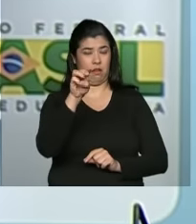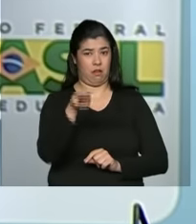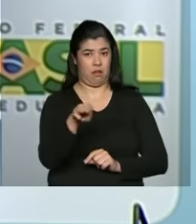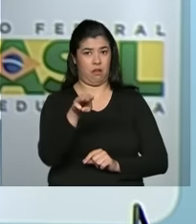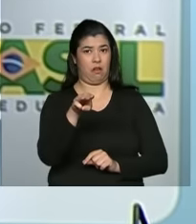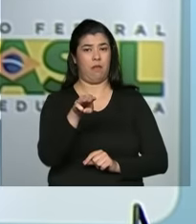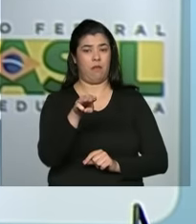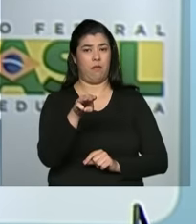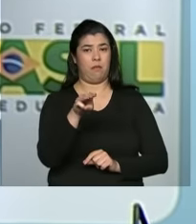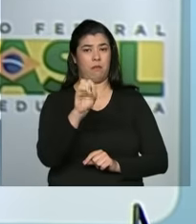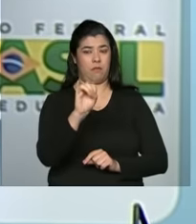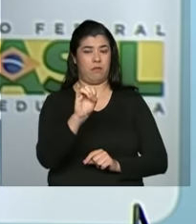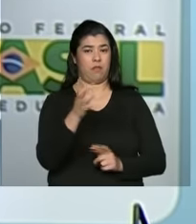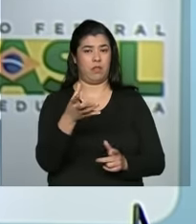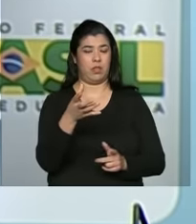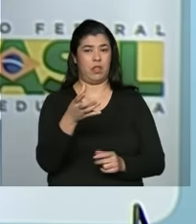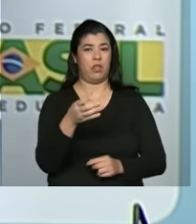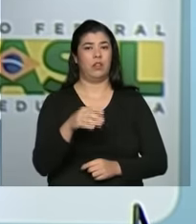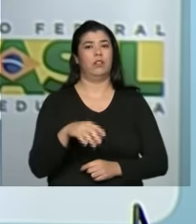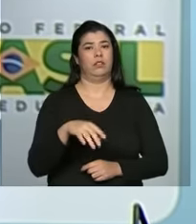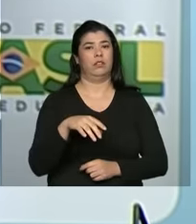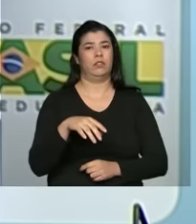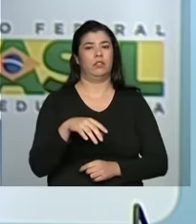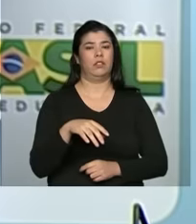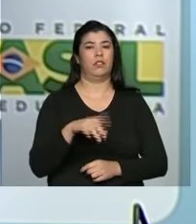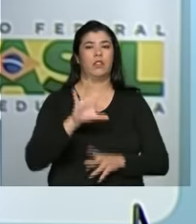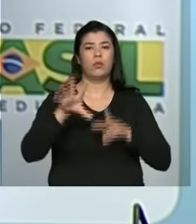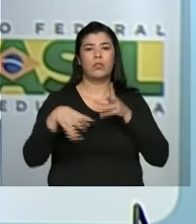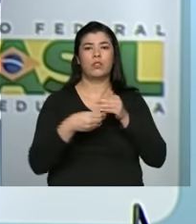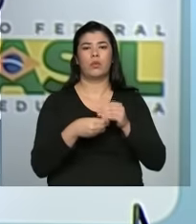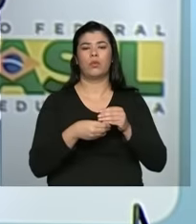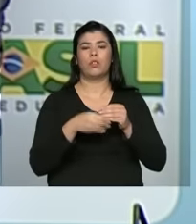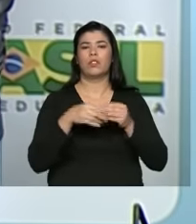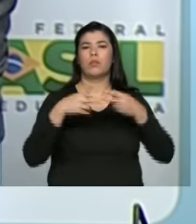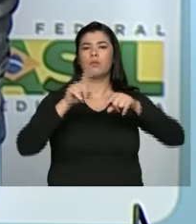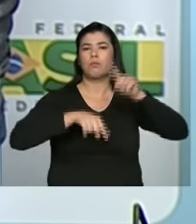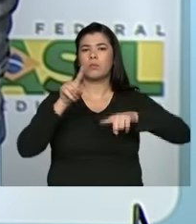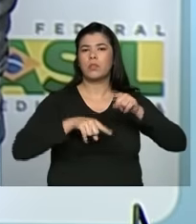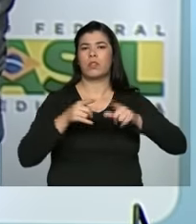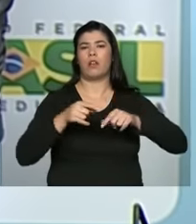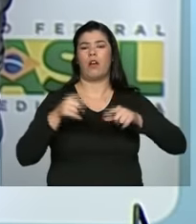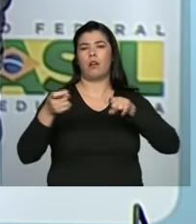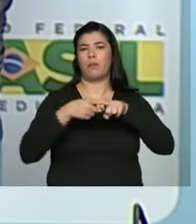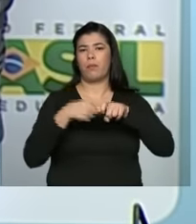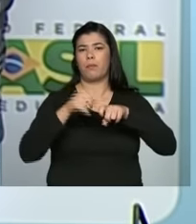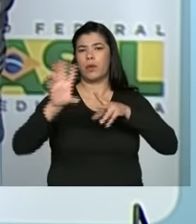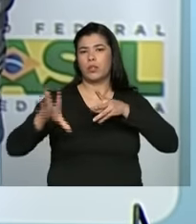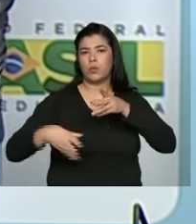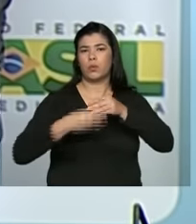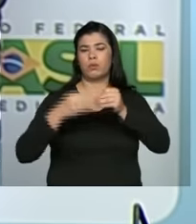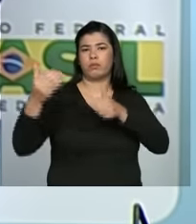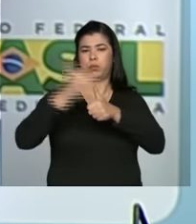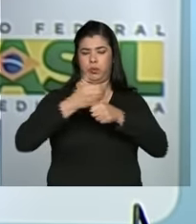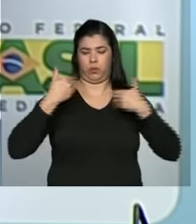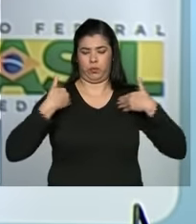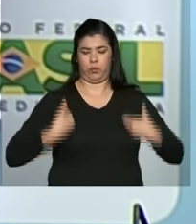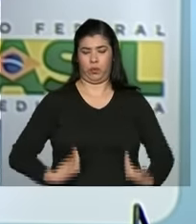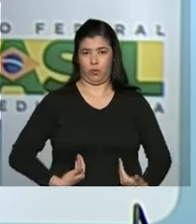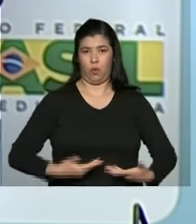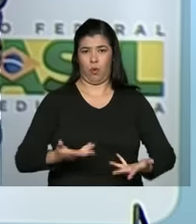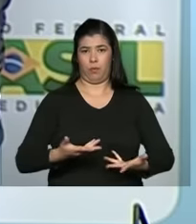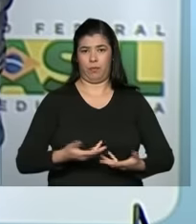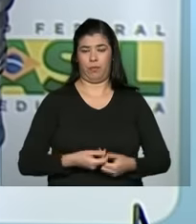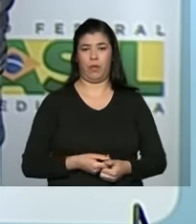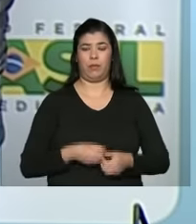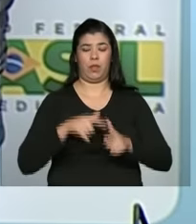abordamos o tema dos chamados dispositivos médicos implantáveis o trabalho do grupo se dividiu em dois eh